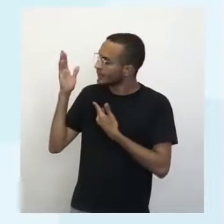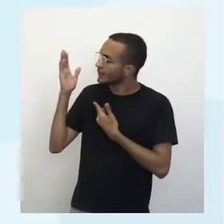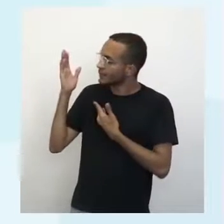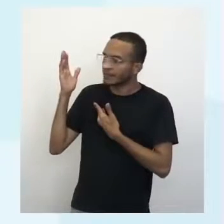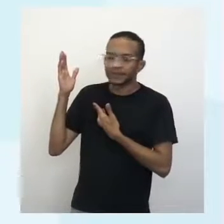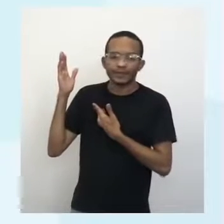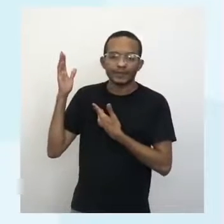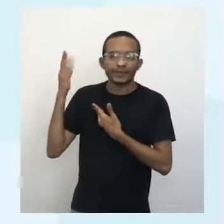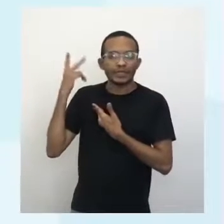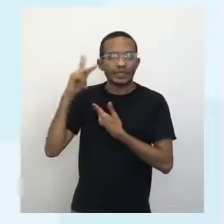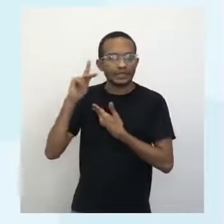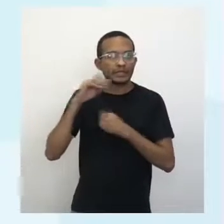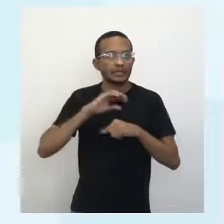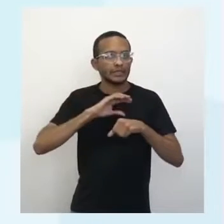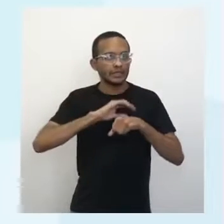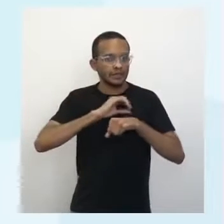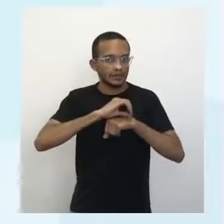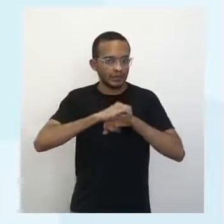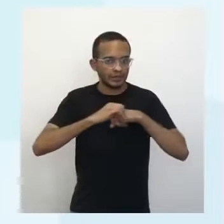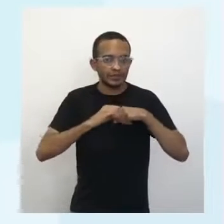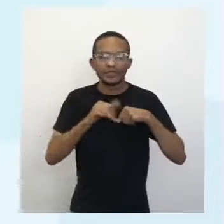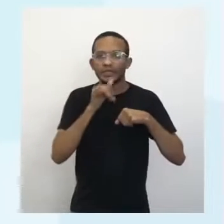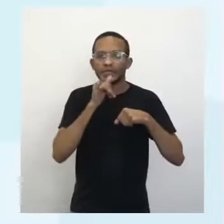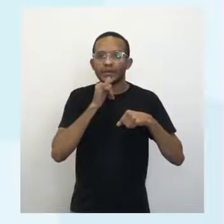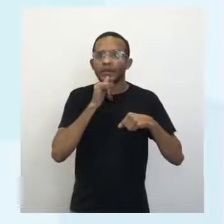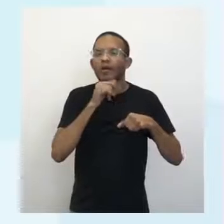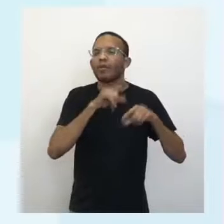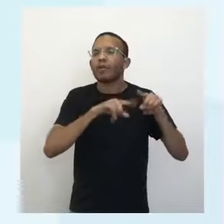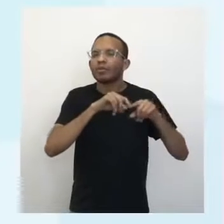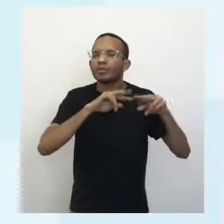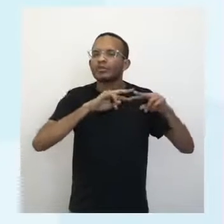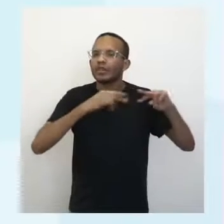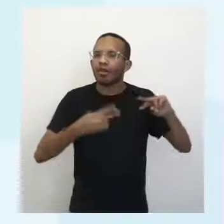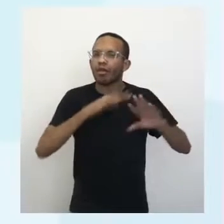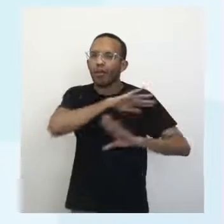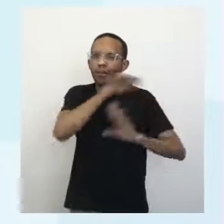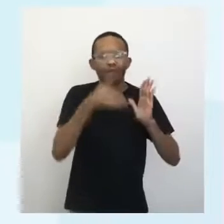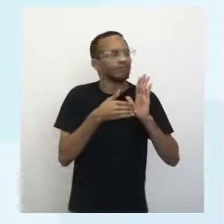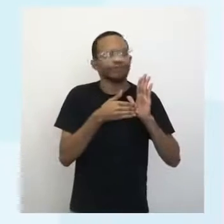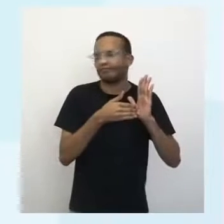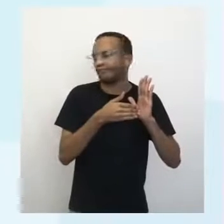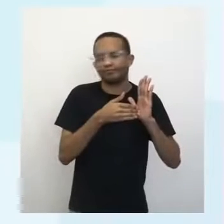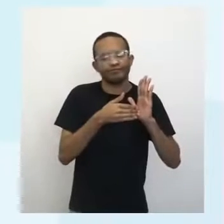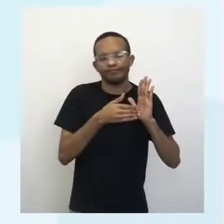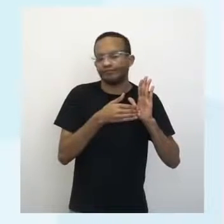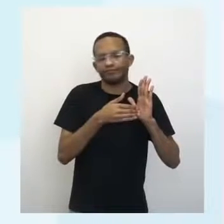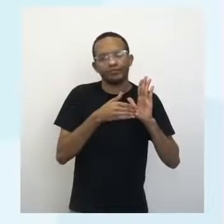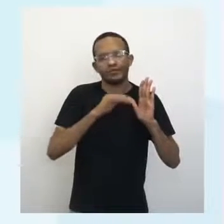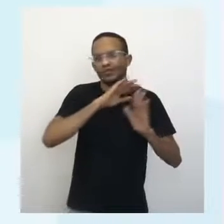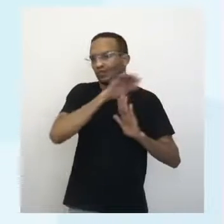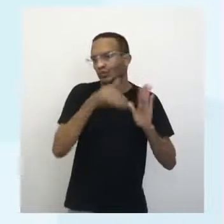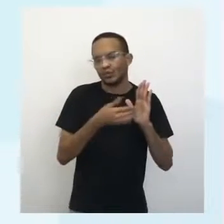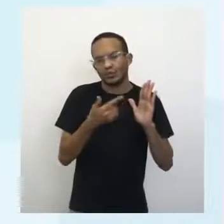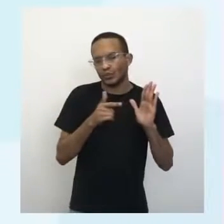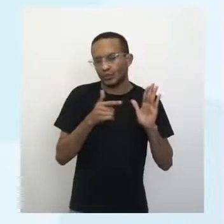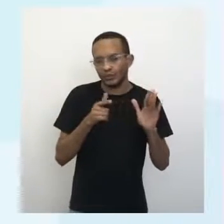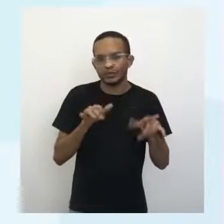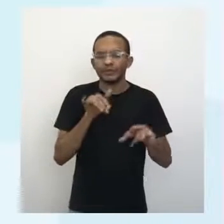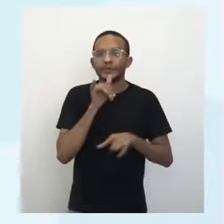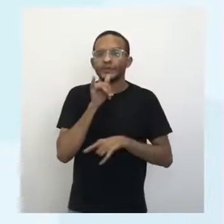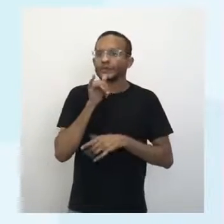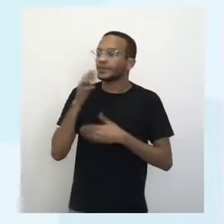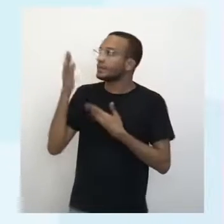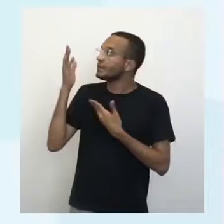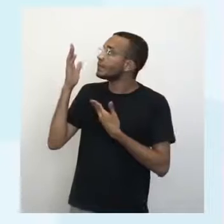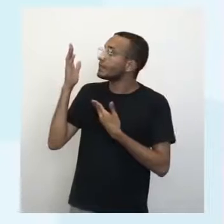essas células não vão ter mais o material genético completo, tá bom? Elas não vão ter mais o material genético completo.